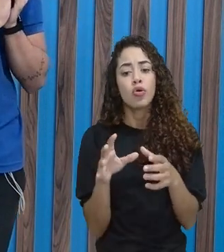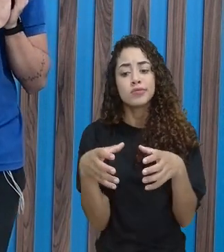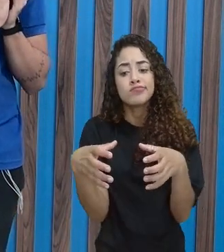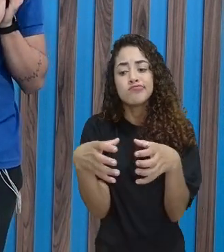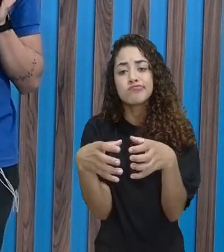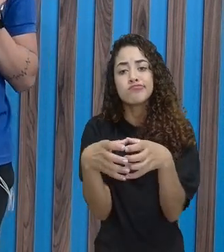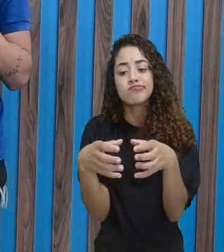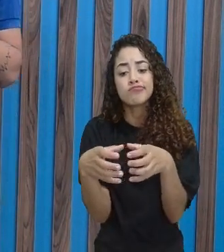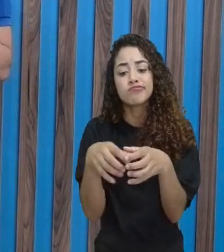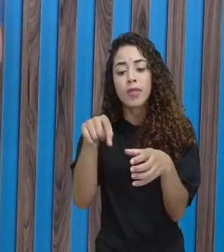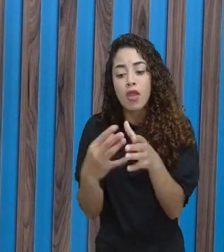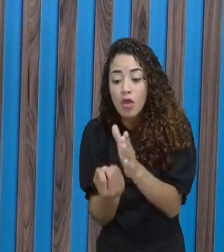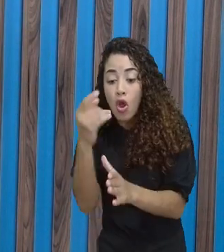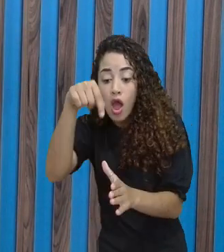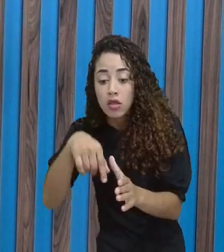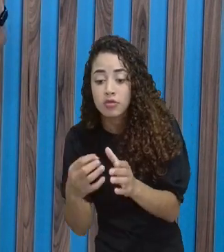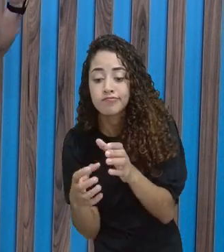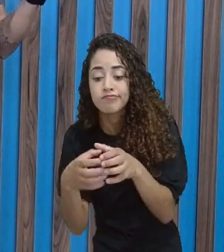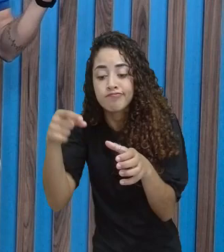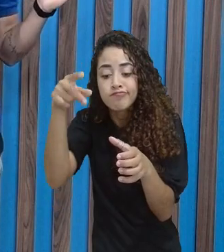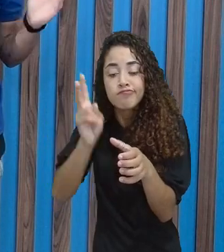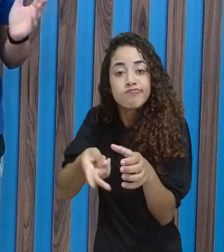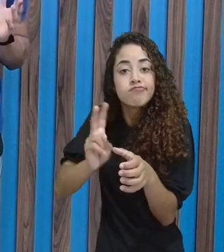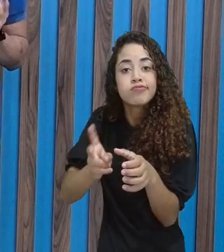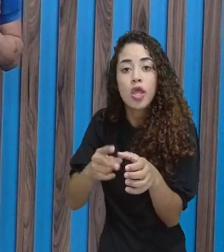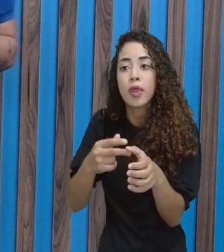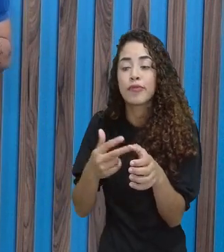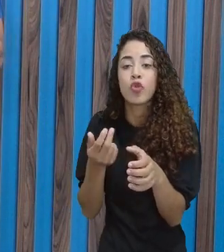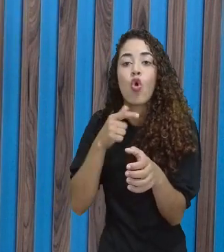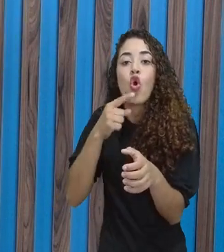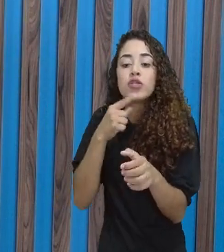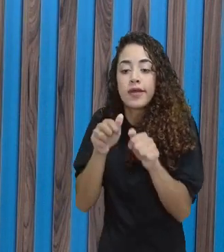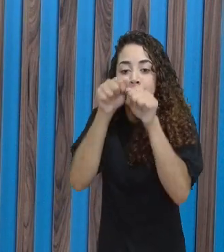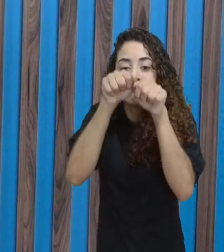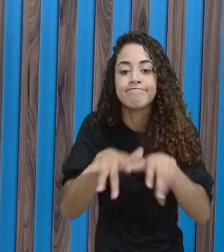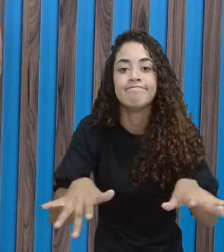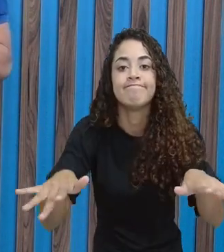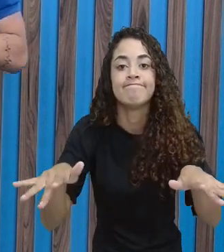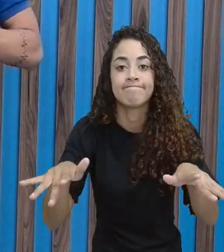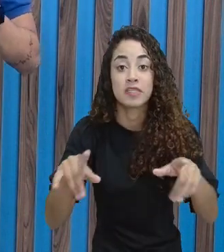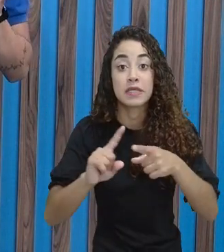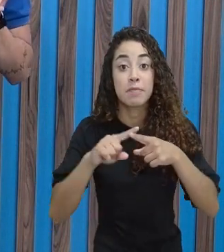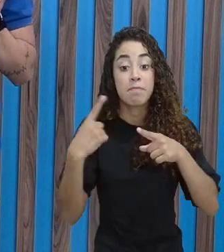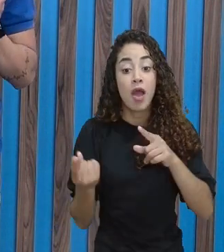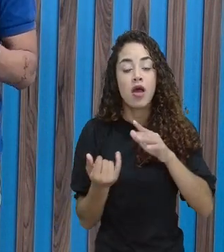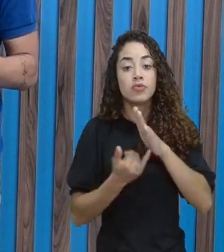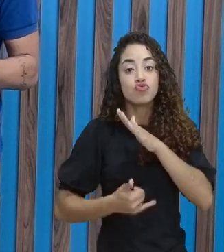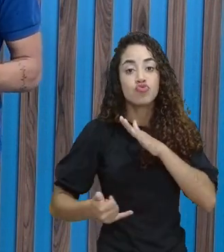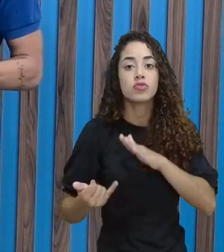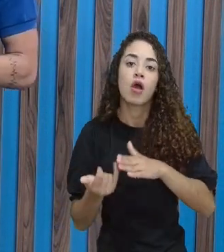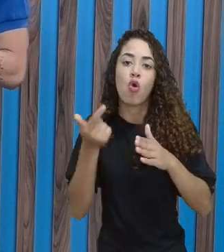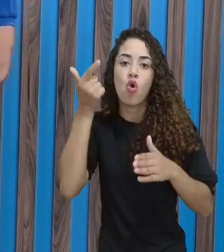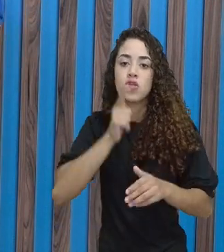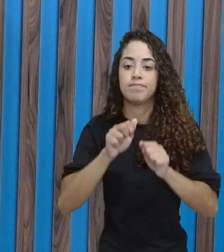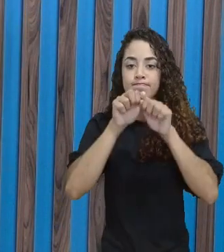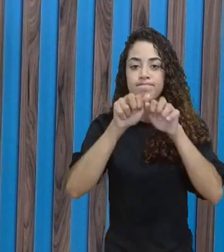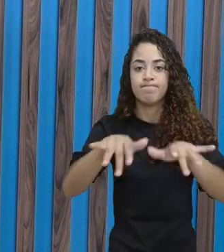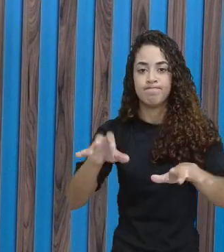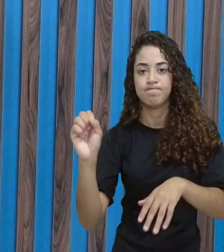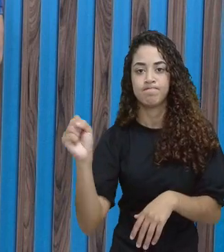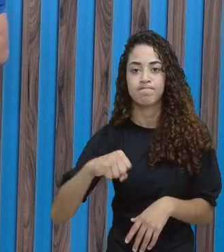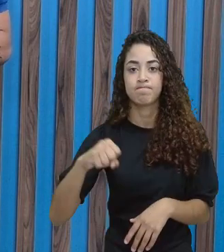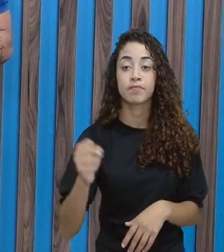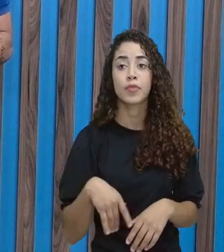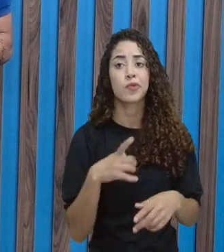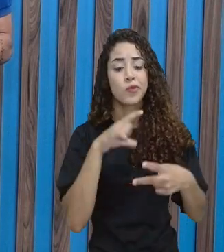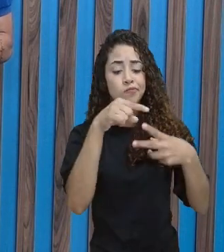no local de origem, né? E não ia conseguir se espalhar. Mas aí esses órgãos vêm e fazem isso. E aí são